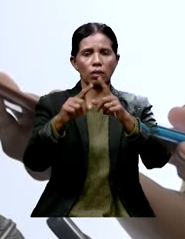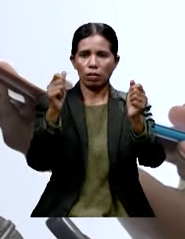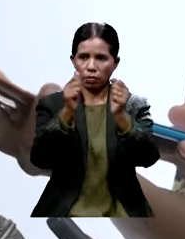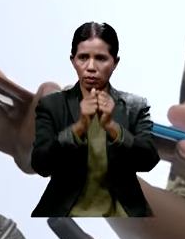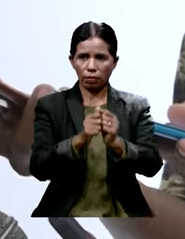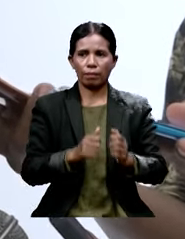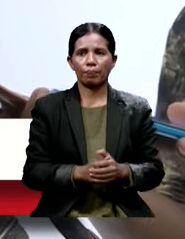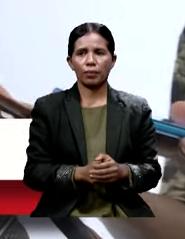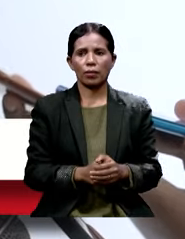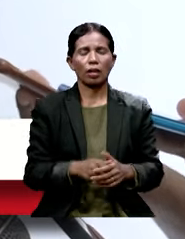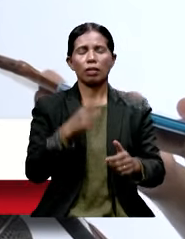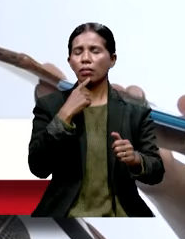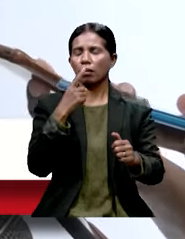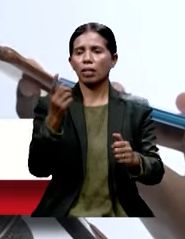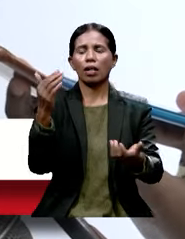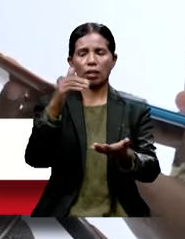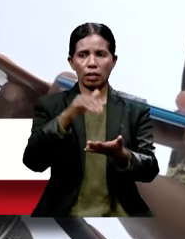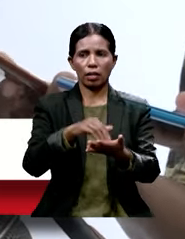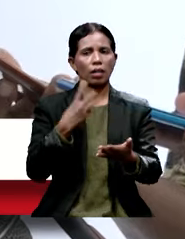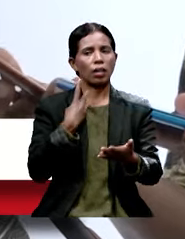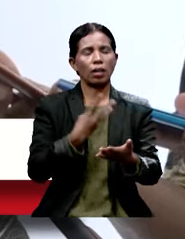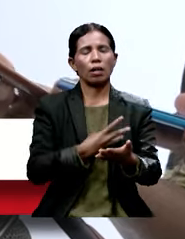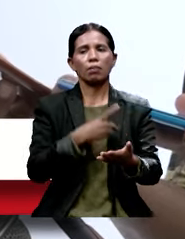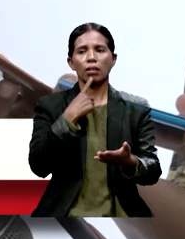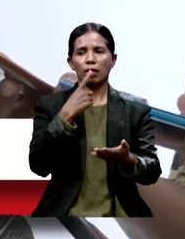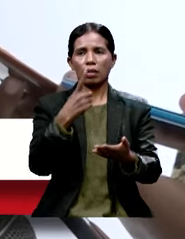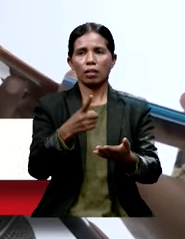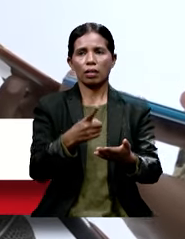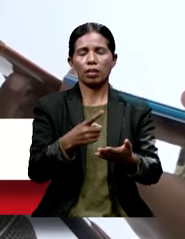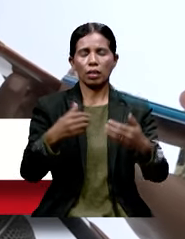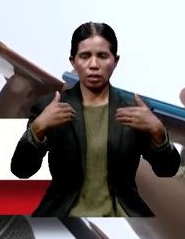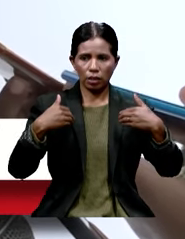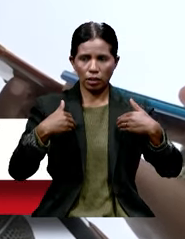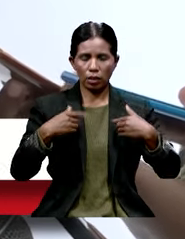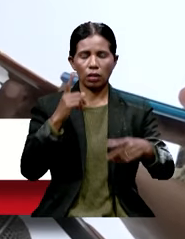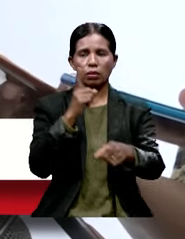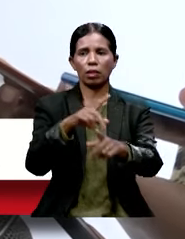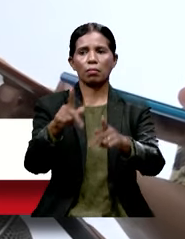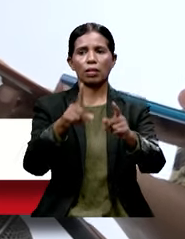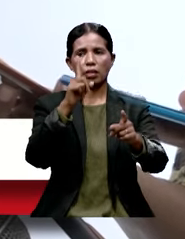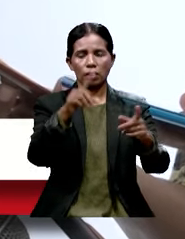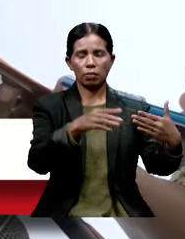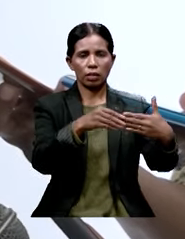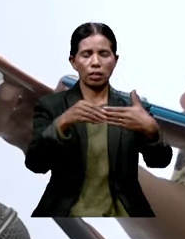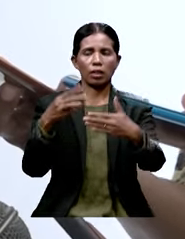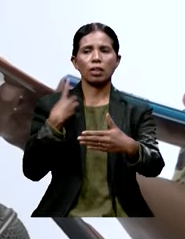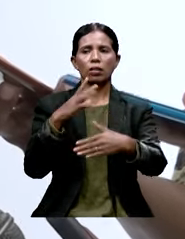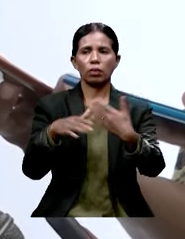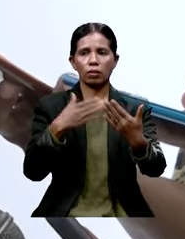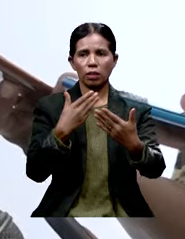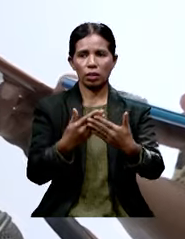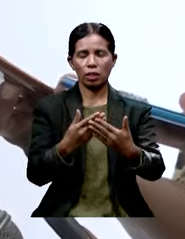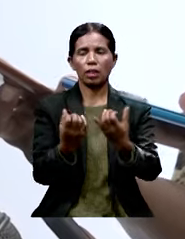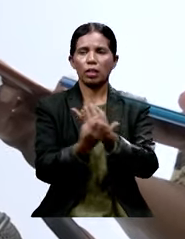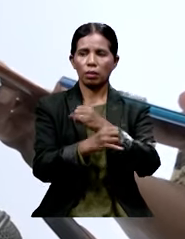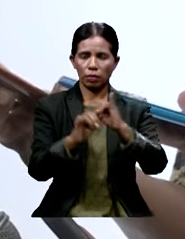ne atau tete tanda la ida magne ba ame considera ba tida ia resistensia claro ia ema ida mag belo renta ito hotot ma be hiu kuang